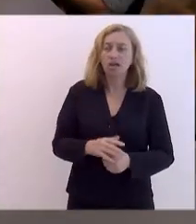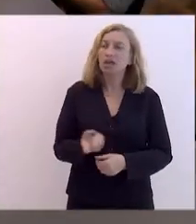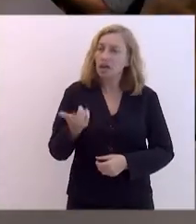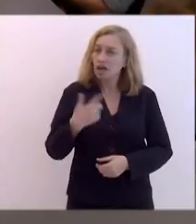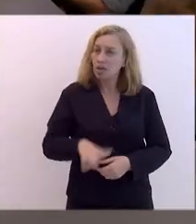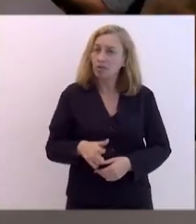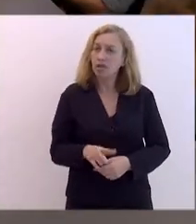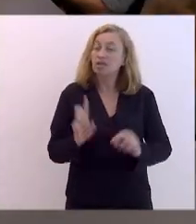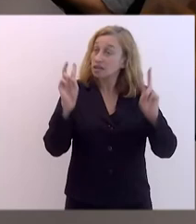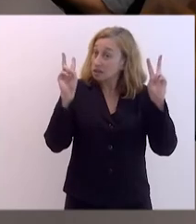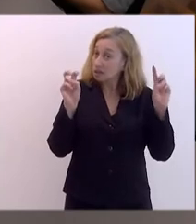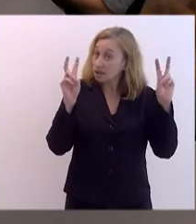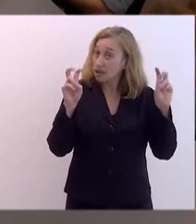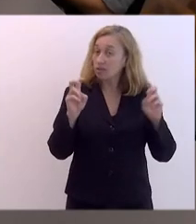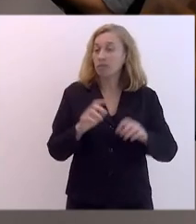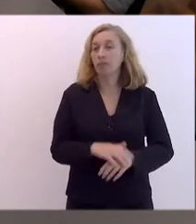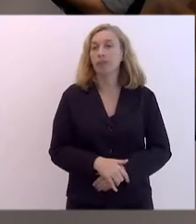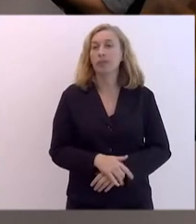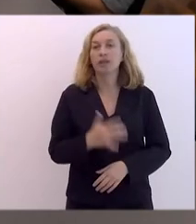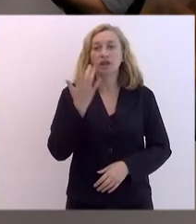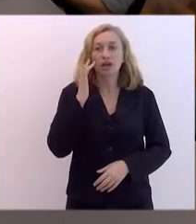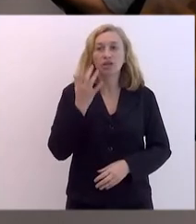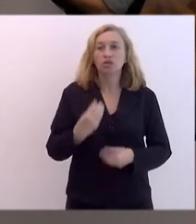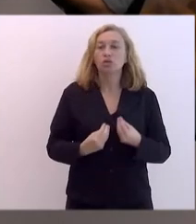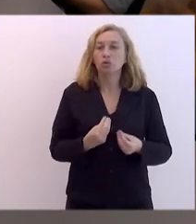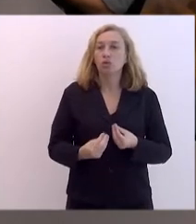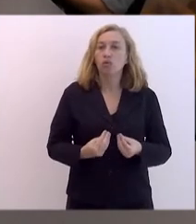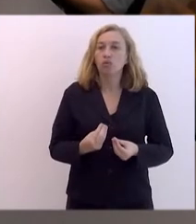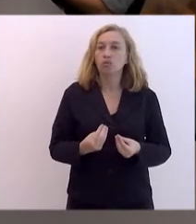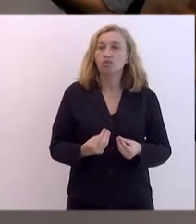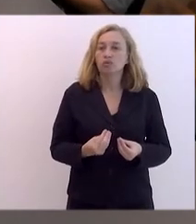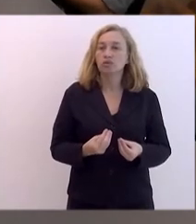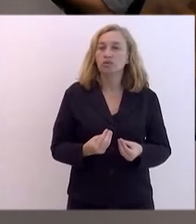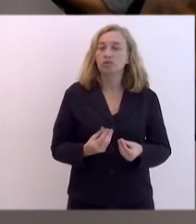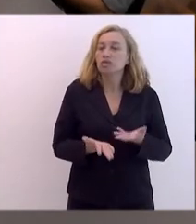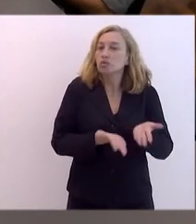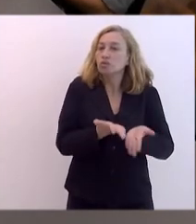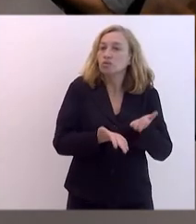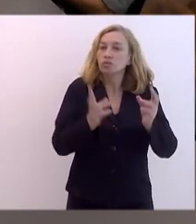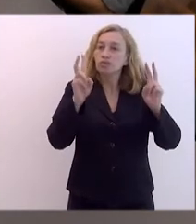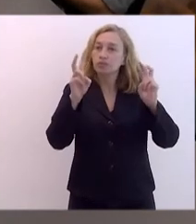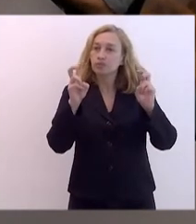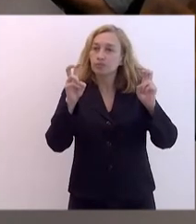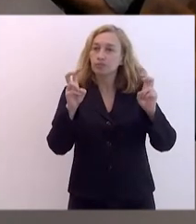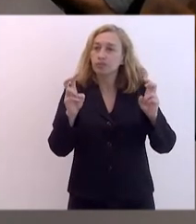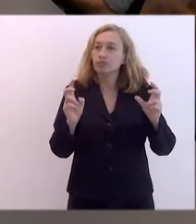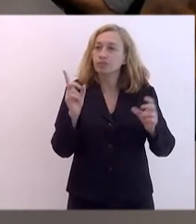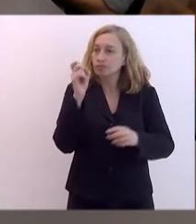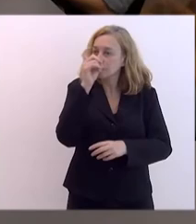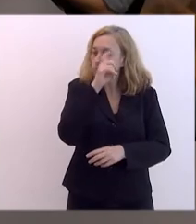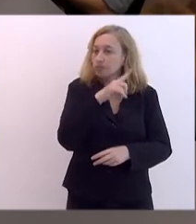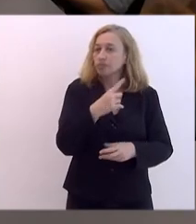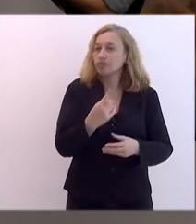repito, esse tema, eu só acho a maneira com que se trata esse tema, ele é raso demais.